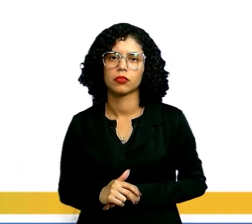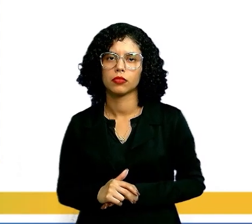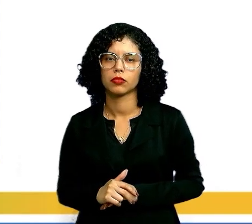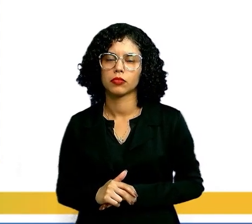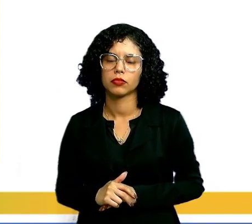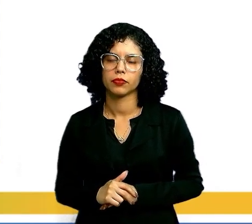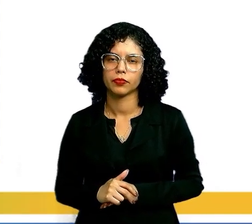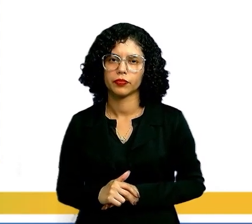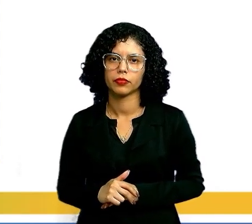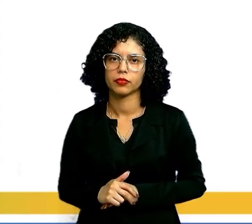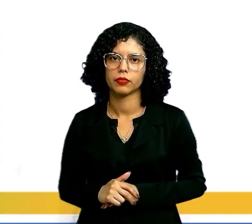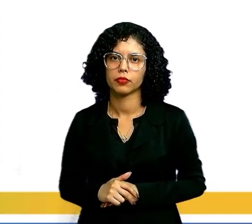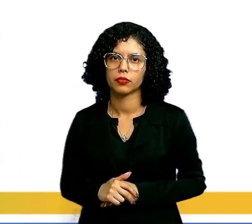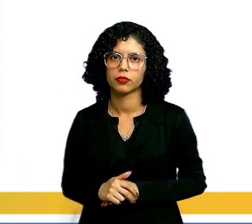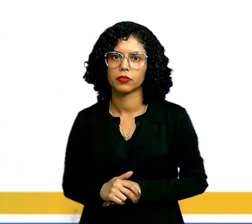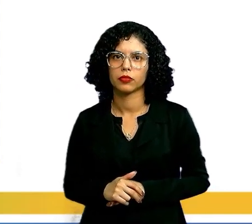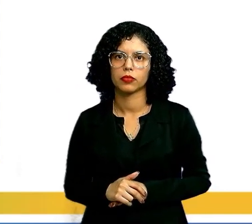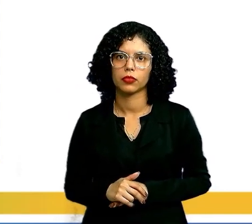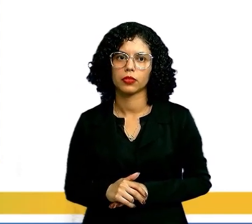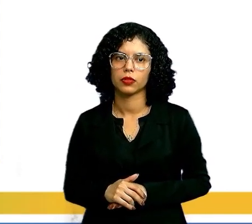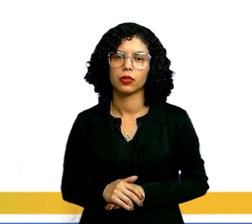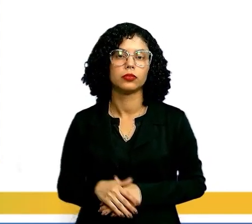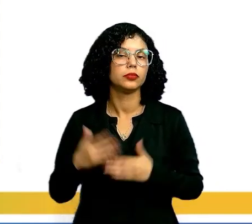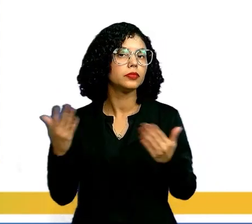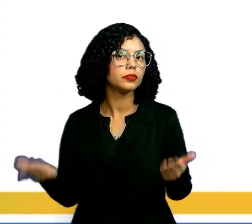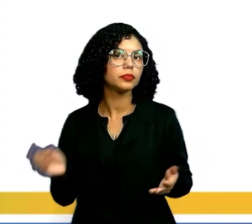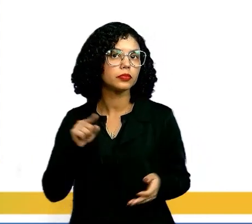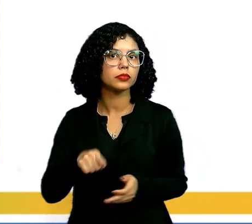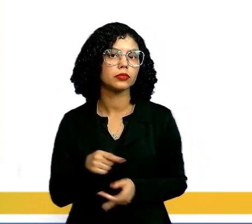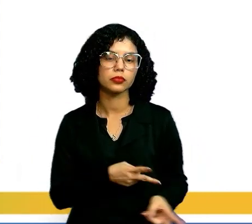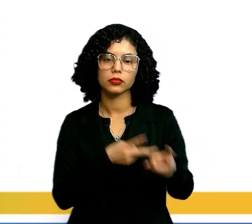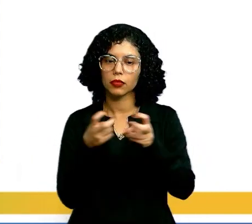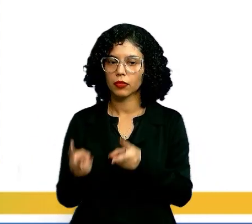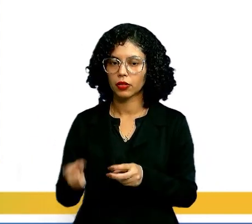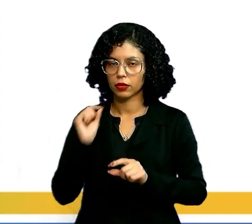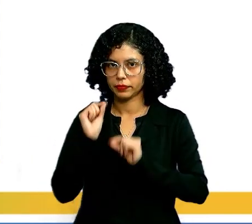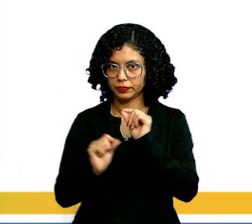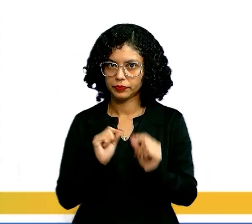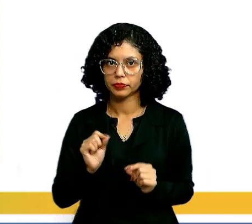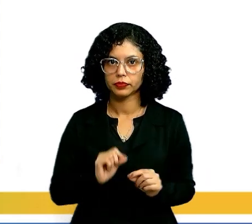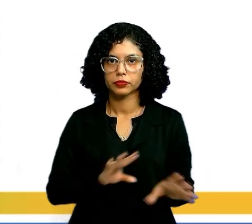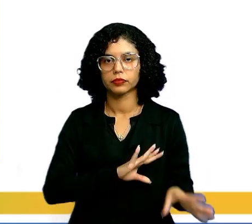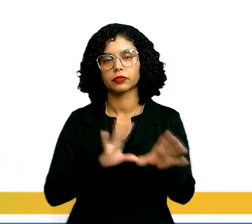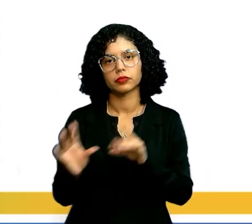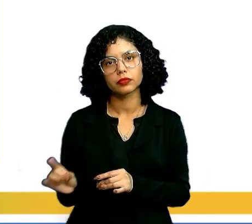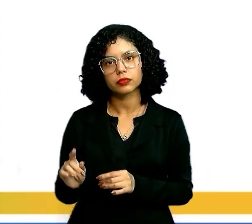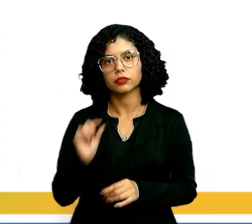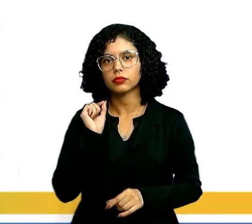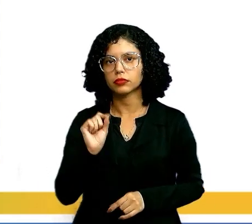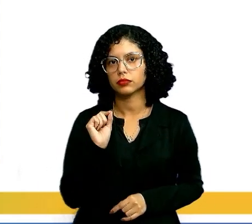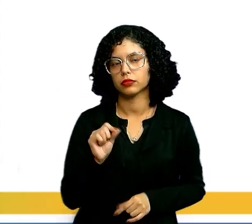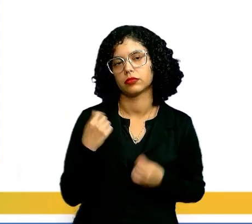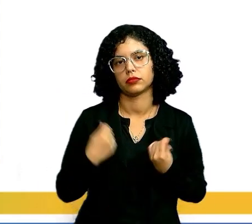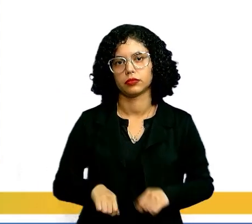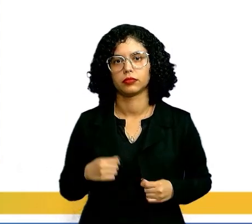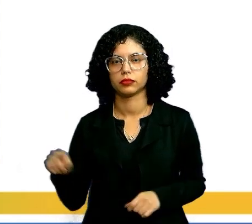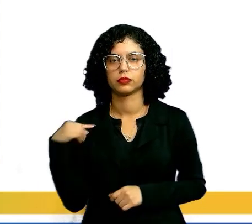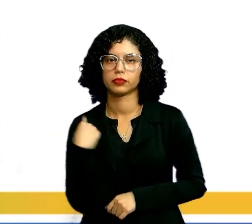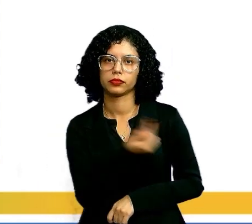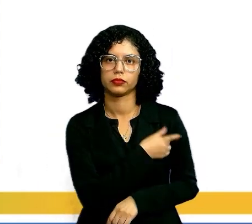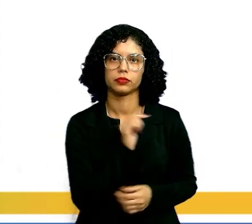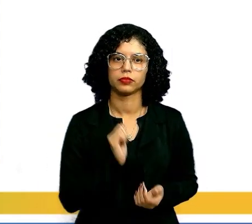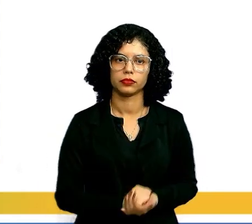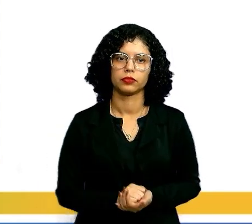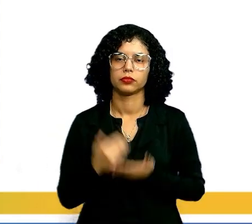sofrimento dos outros nãoé bom Então nesse aspecto o sinismo nos traz uma lição que nós precisamos